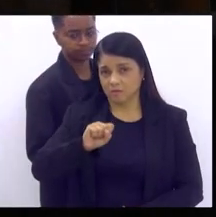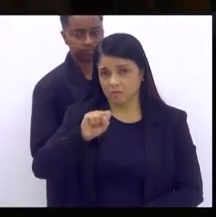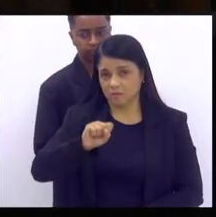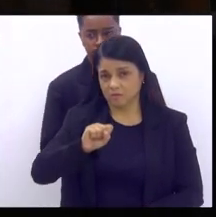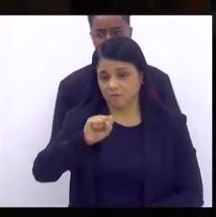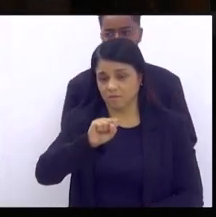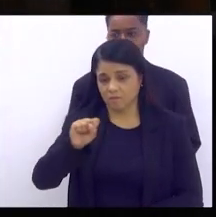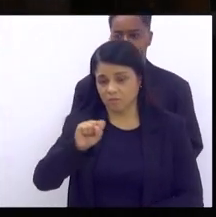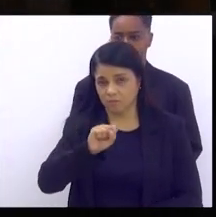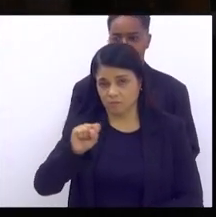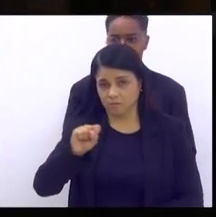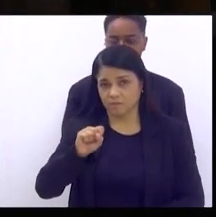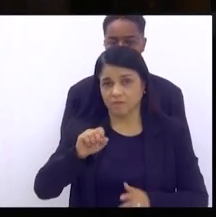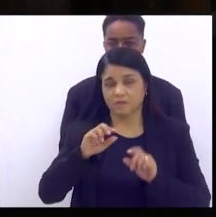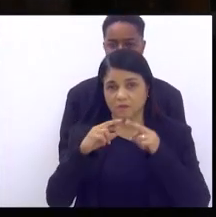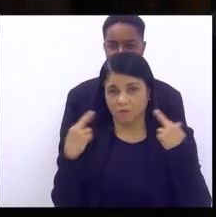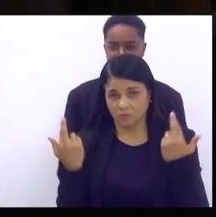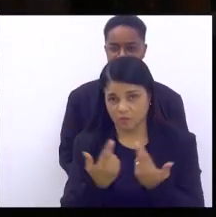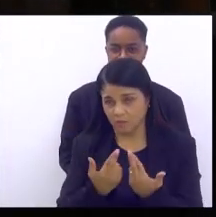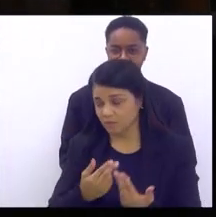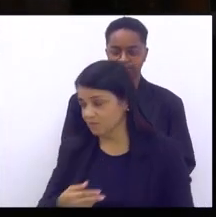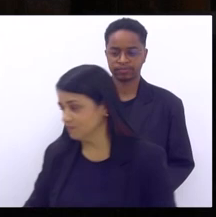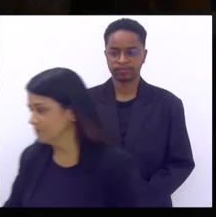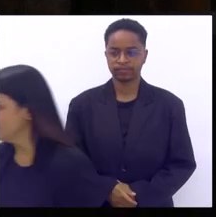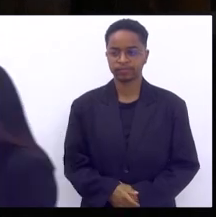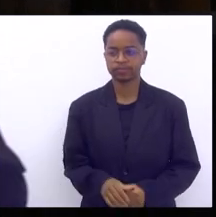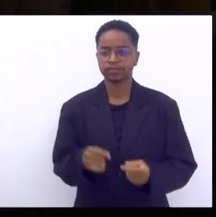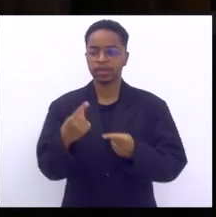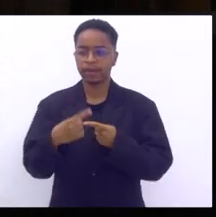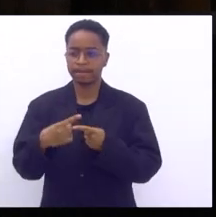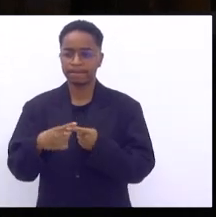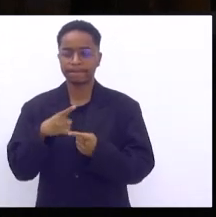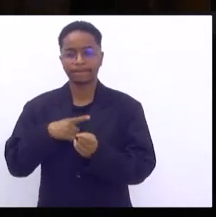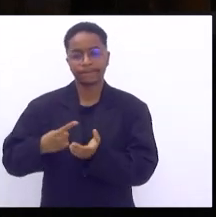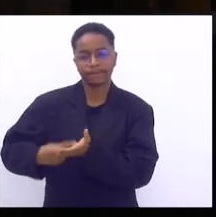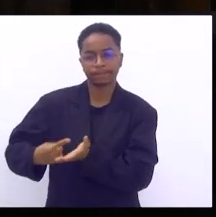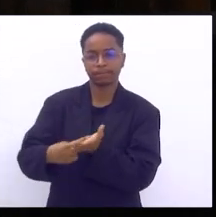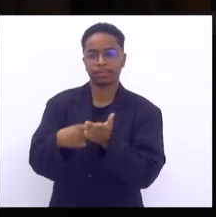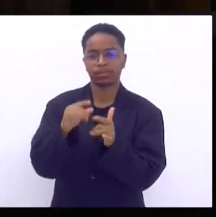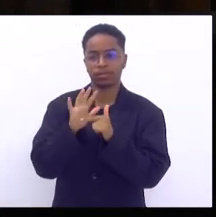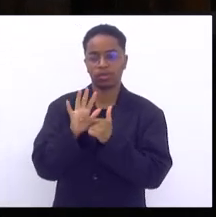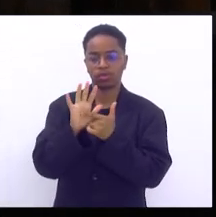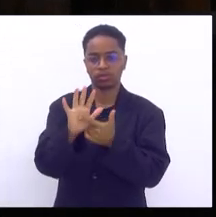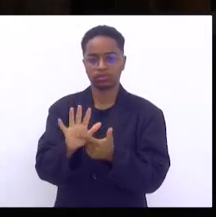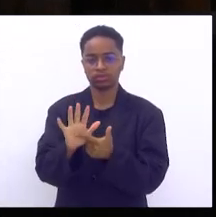88ª sessão, porque está ali marcado